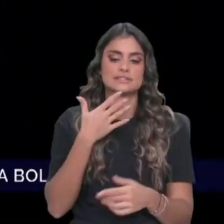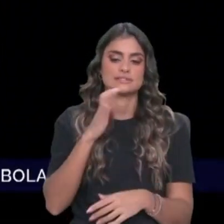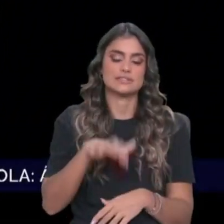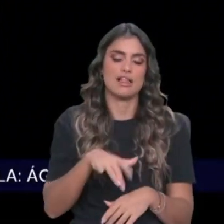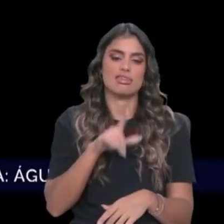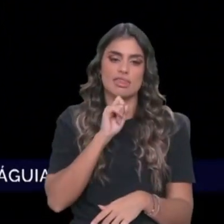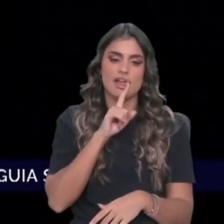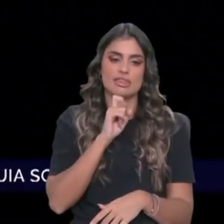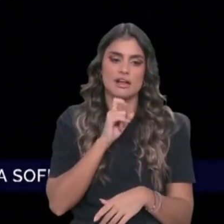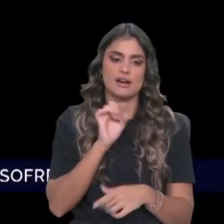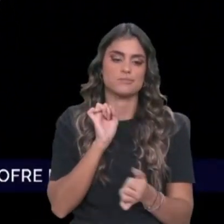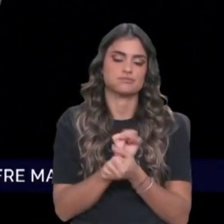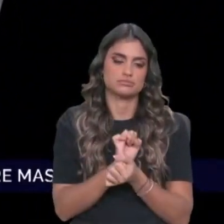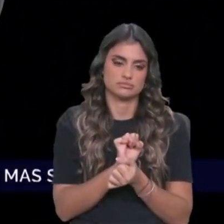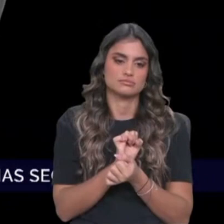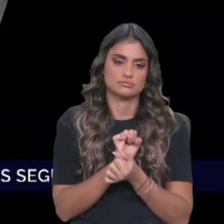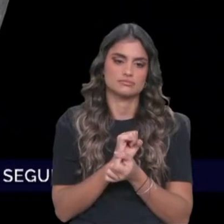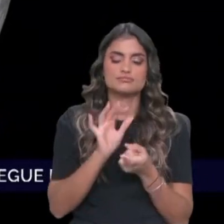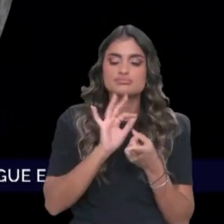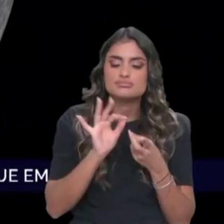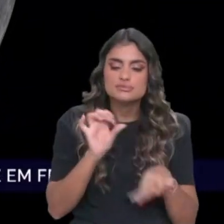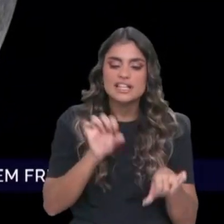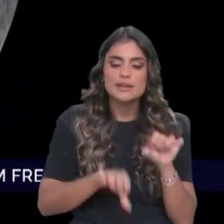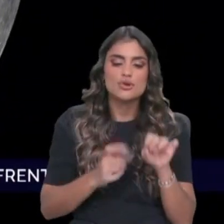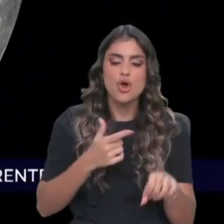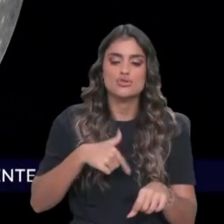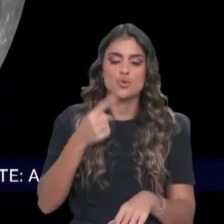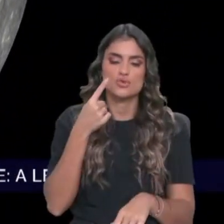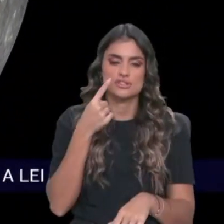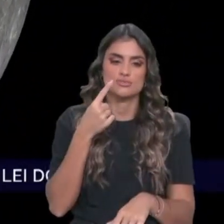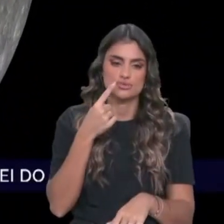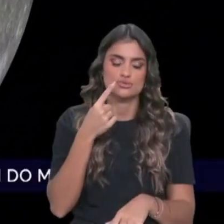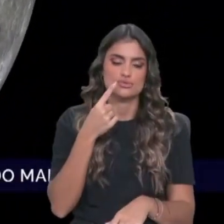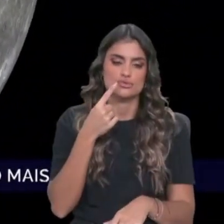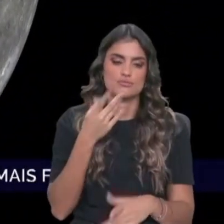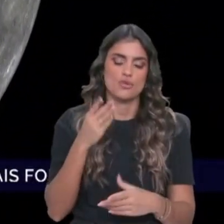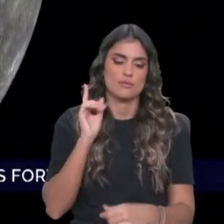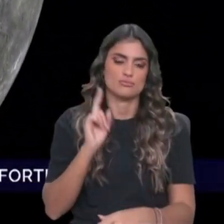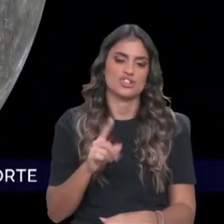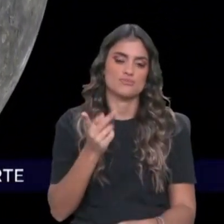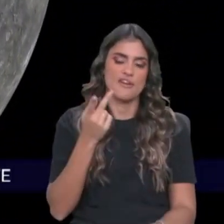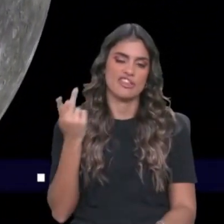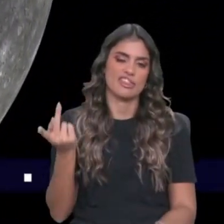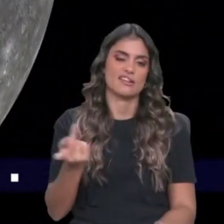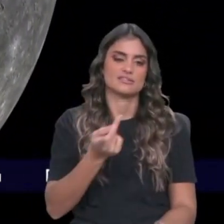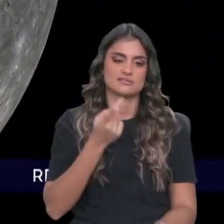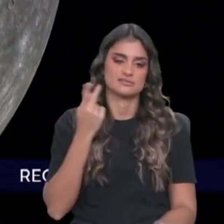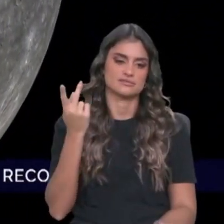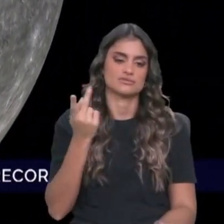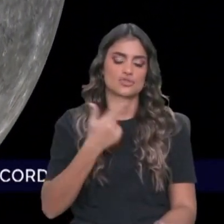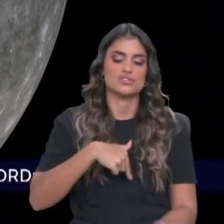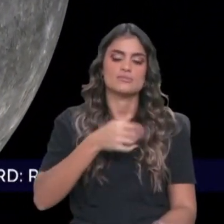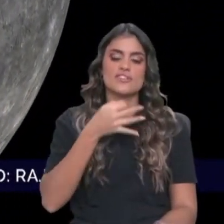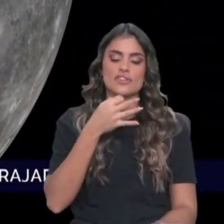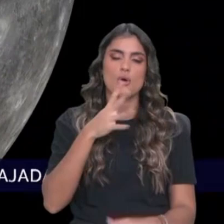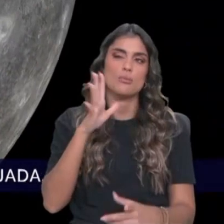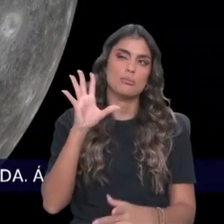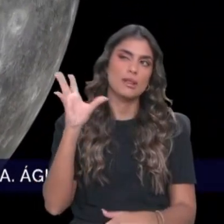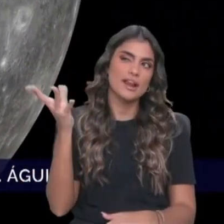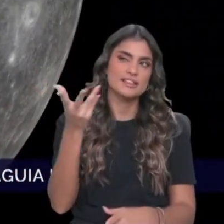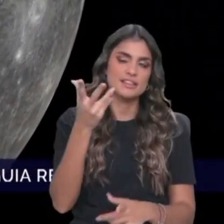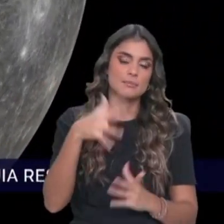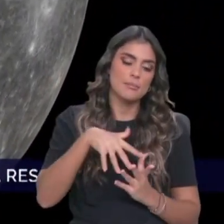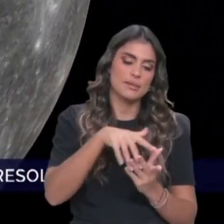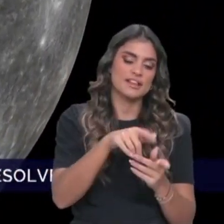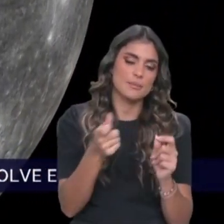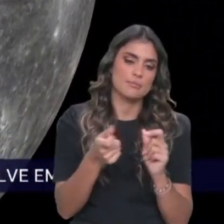conseguiu aprisionar esses elementos químicos que nós conhecemos como voláteis e que são essenciais também à vida. Imagina tu, nós estamos a falar do planeta mais próximo do sistema